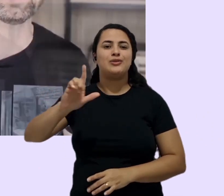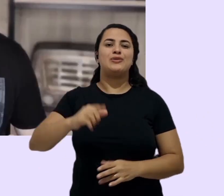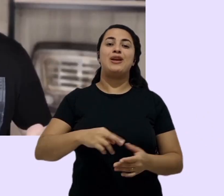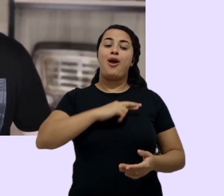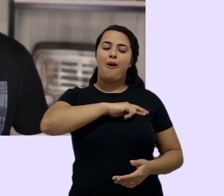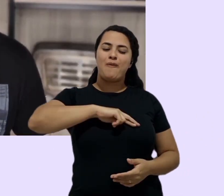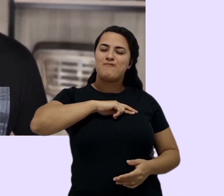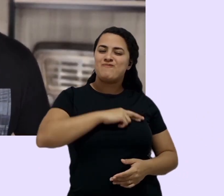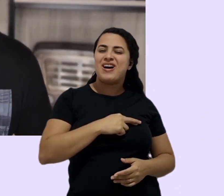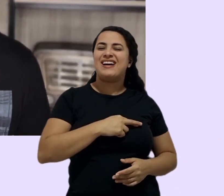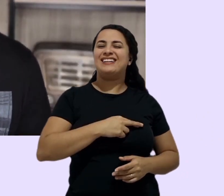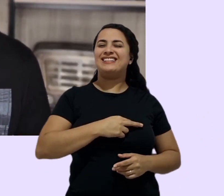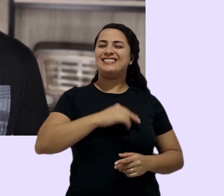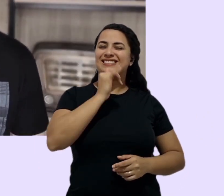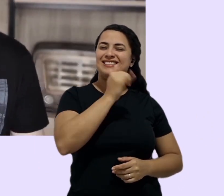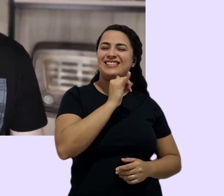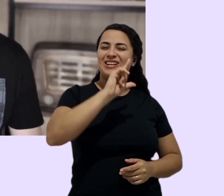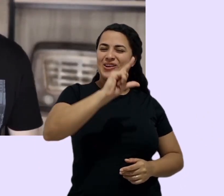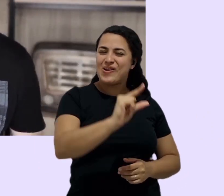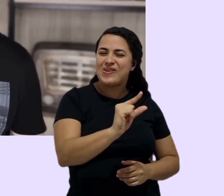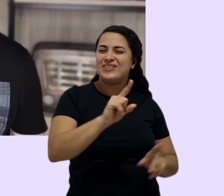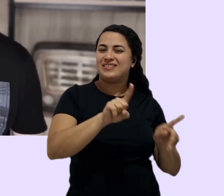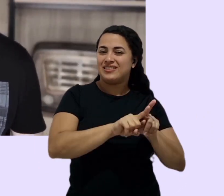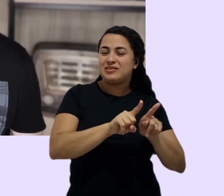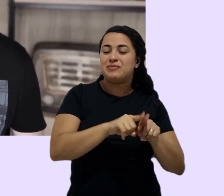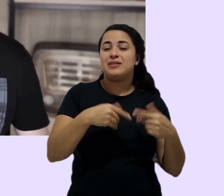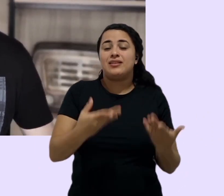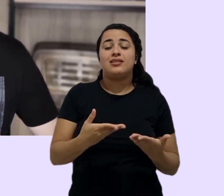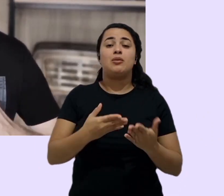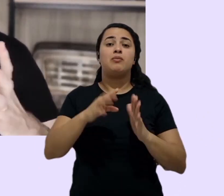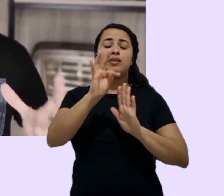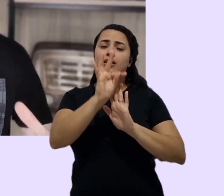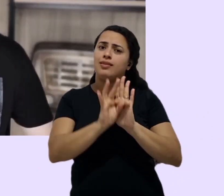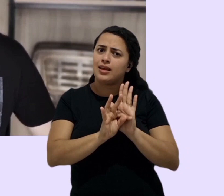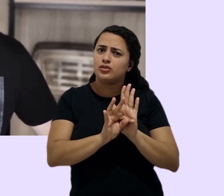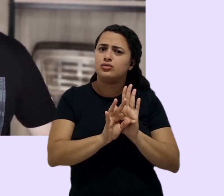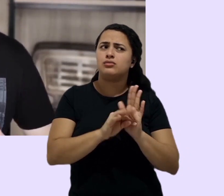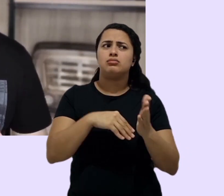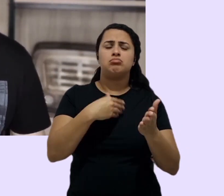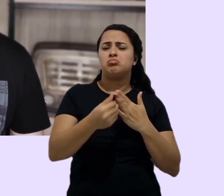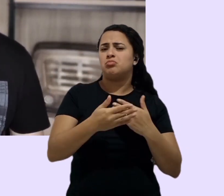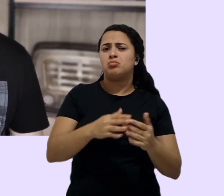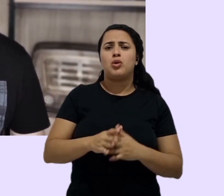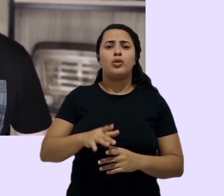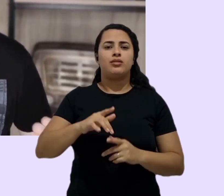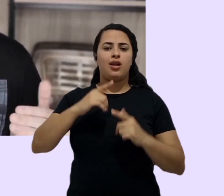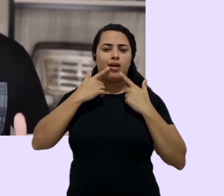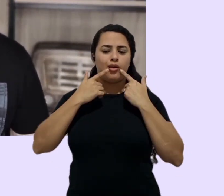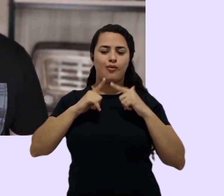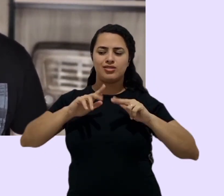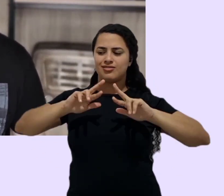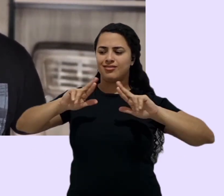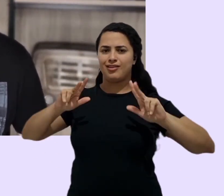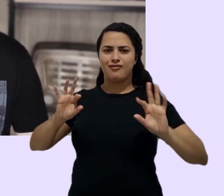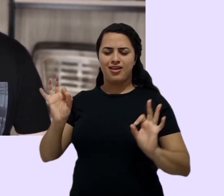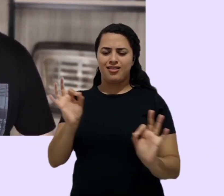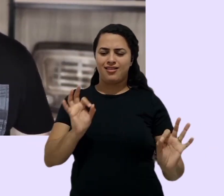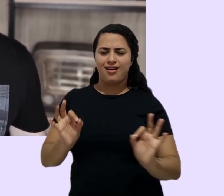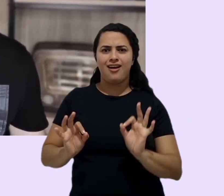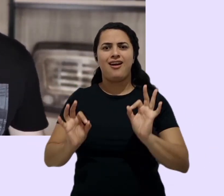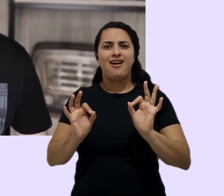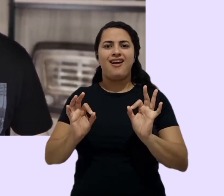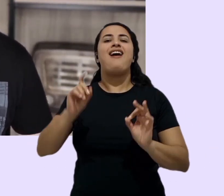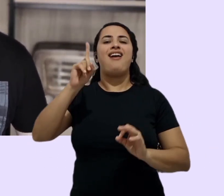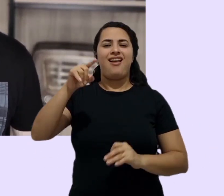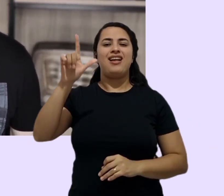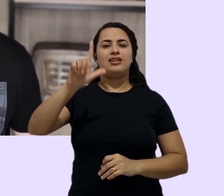por diante. E a partir de então, sendo texto e tendo um trabalho diferenciado com a linguagem, é literatura. Não